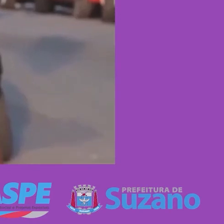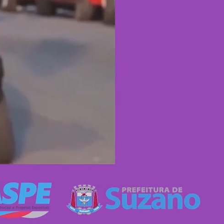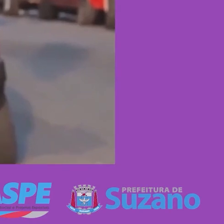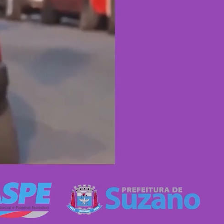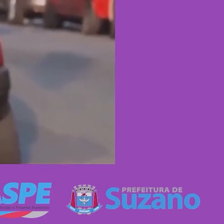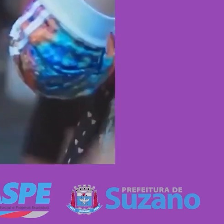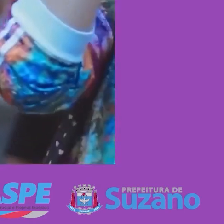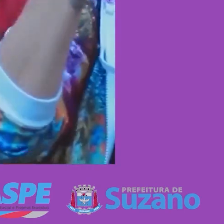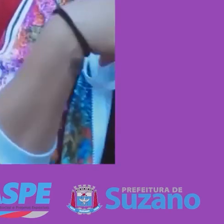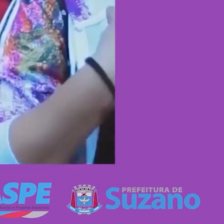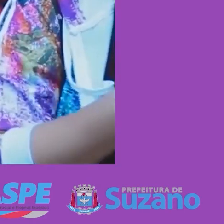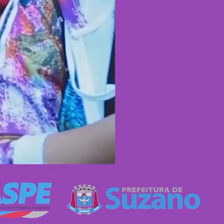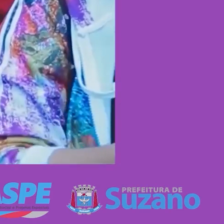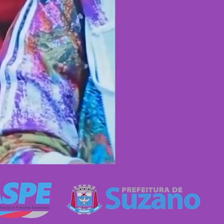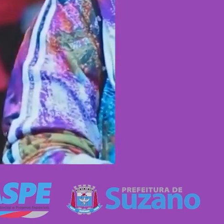Sentimos raiva.